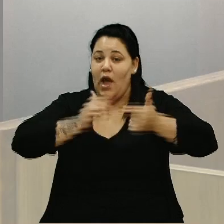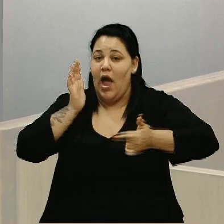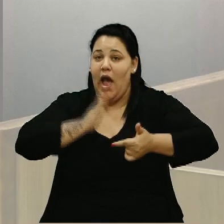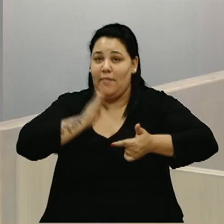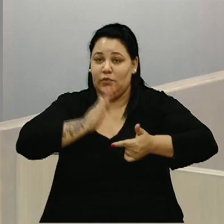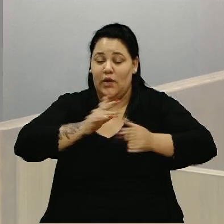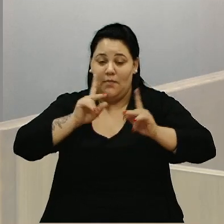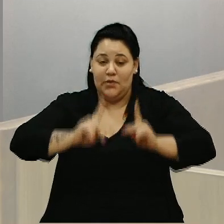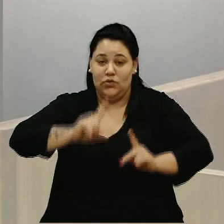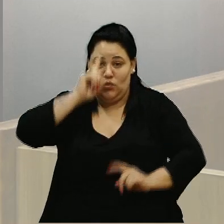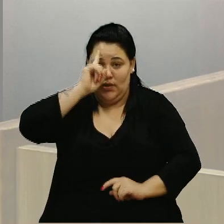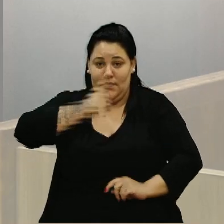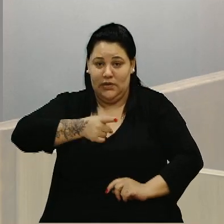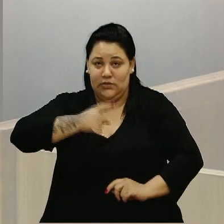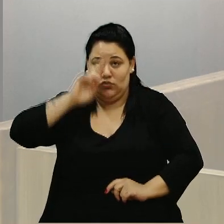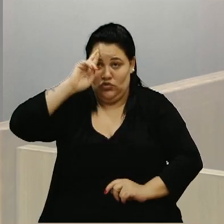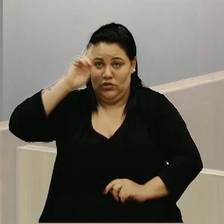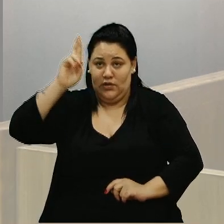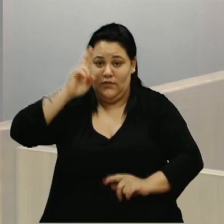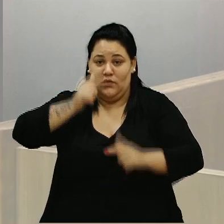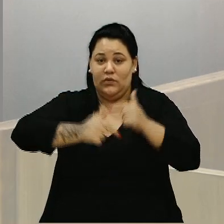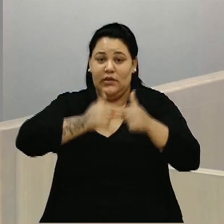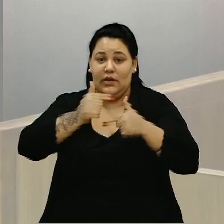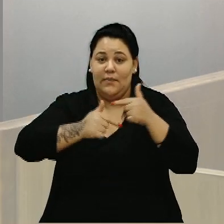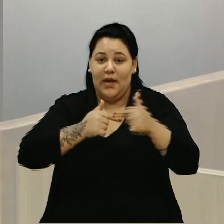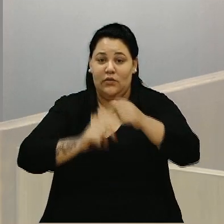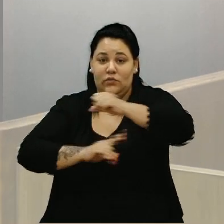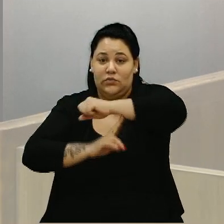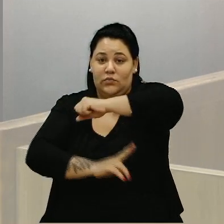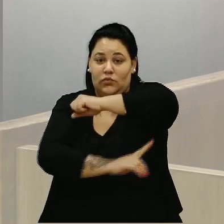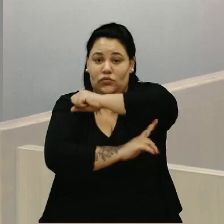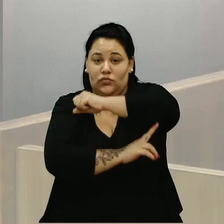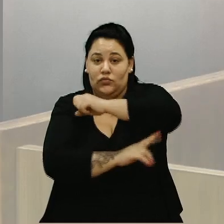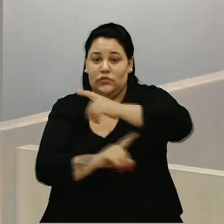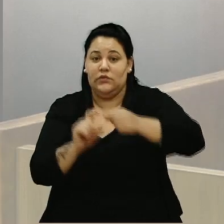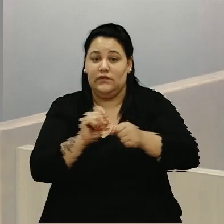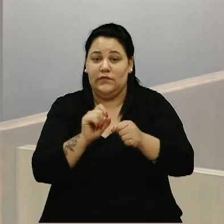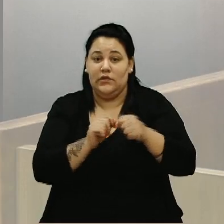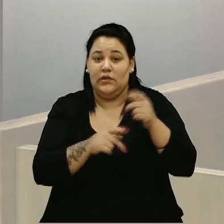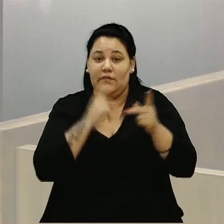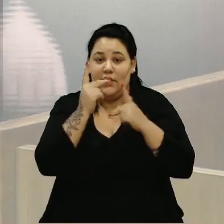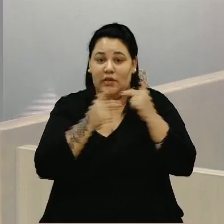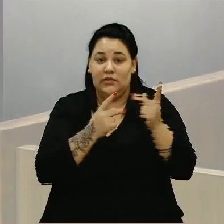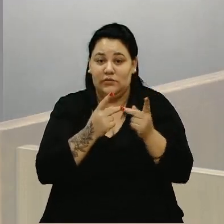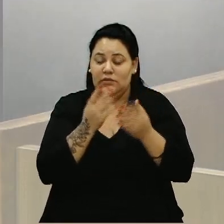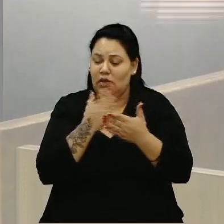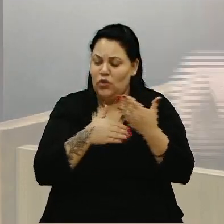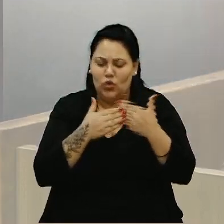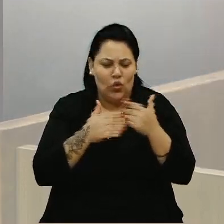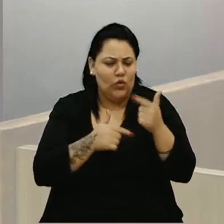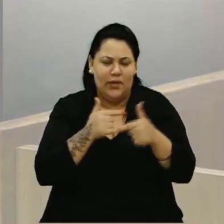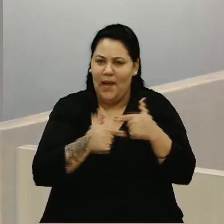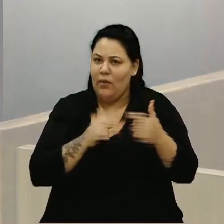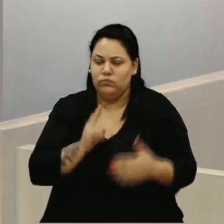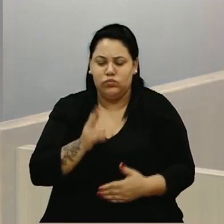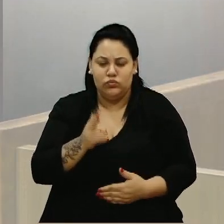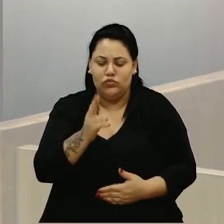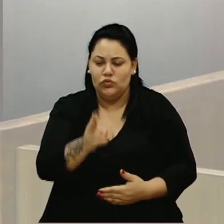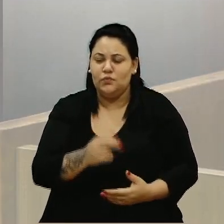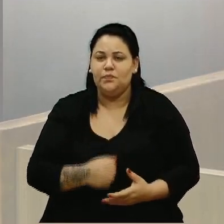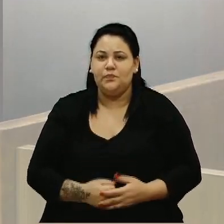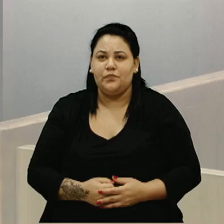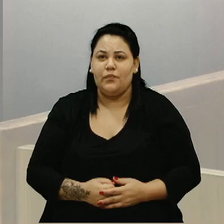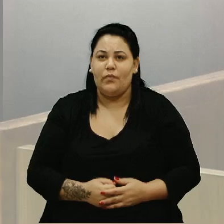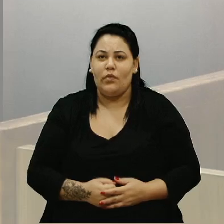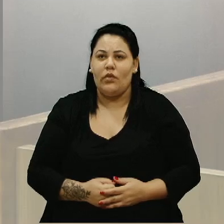comanda ali, né? O trabalho da ponte está falando que está a todo vapor, trabalhando muito para